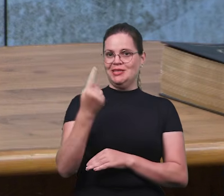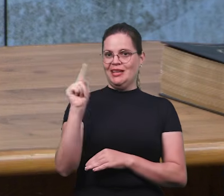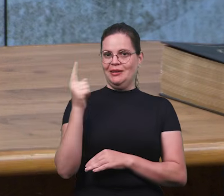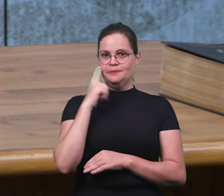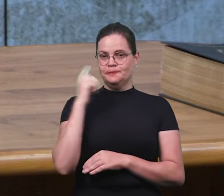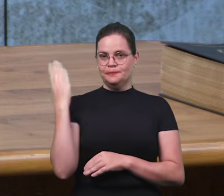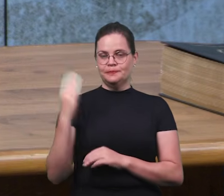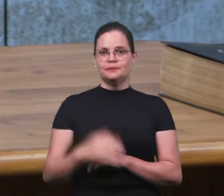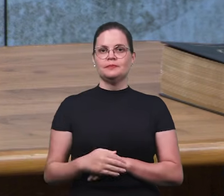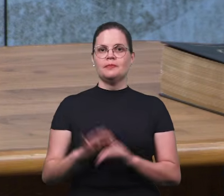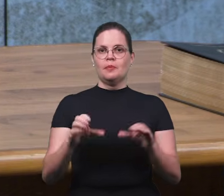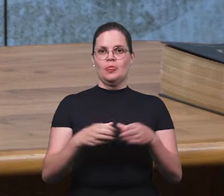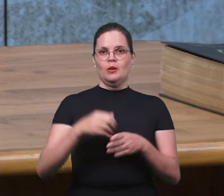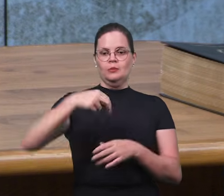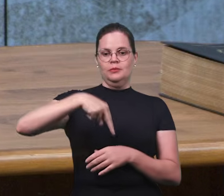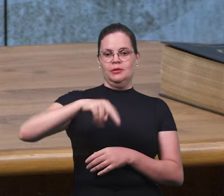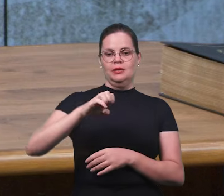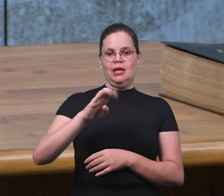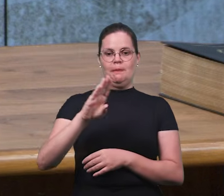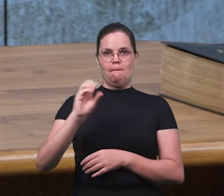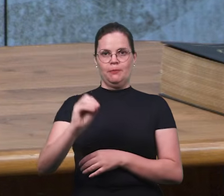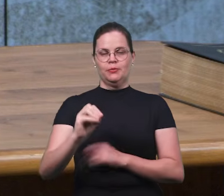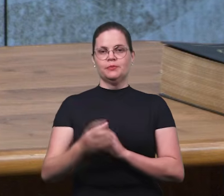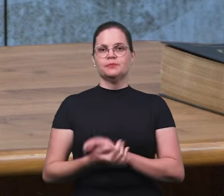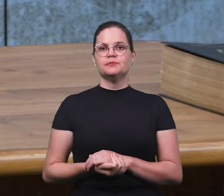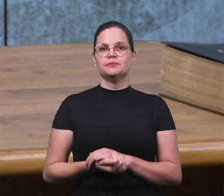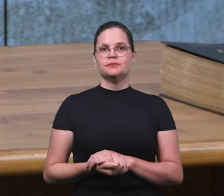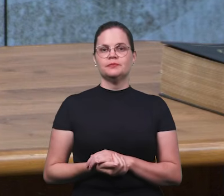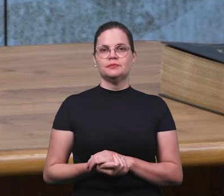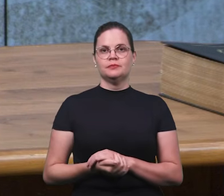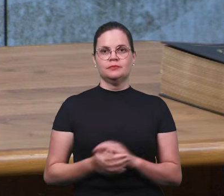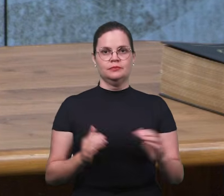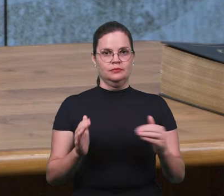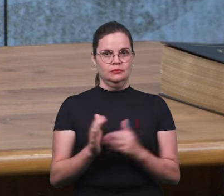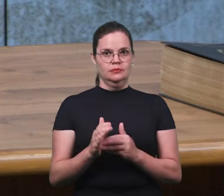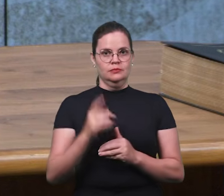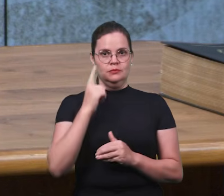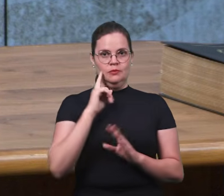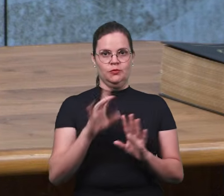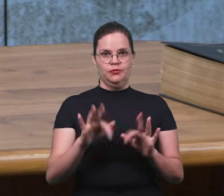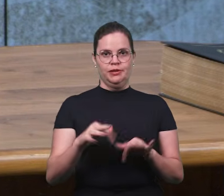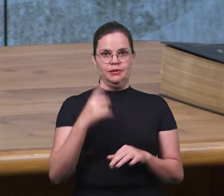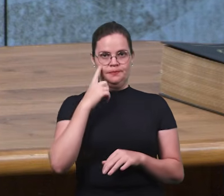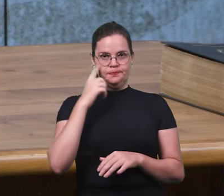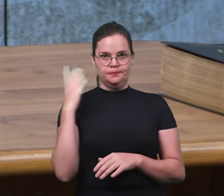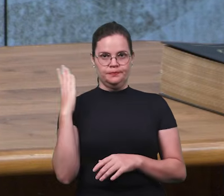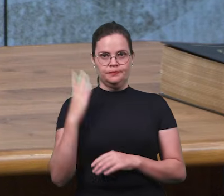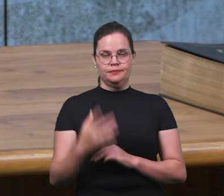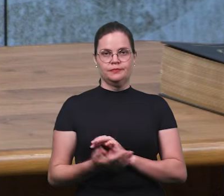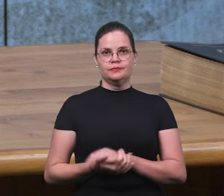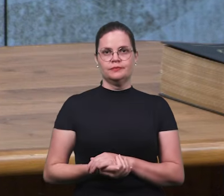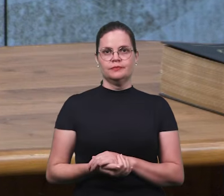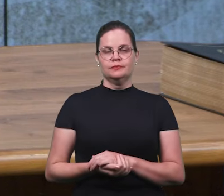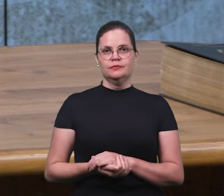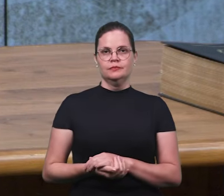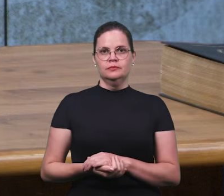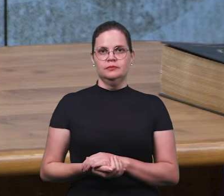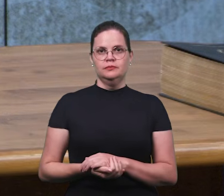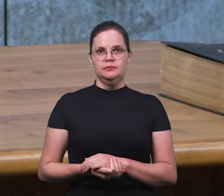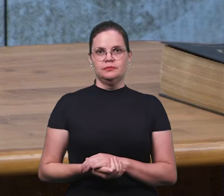Nebo, Jeiel, Matitias, Zabade, Zebina,